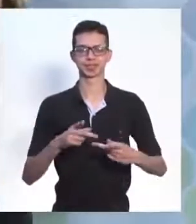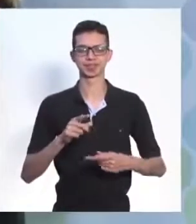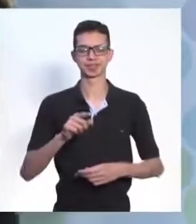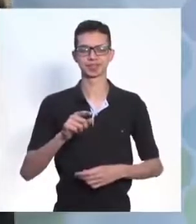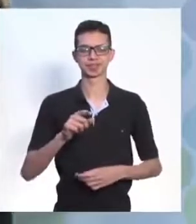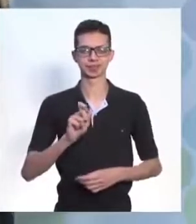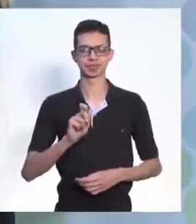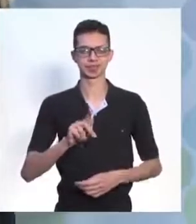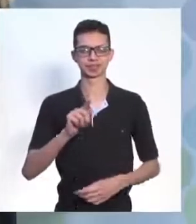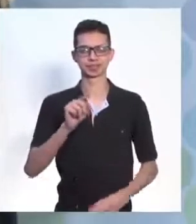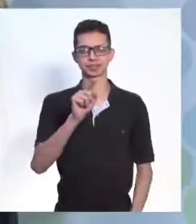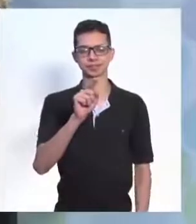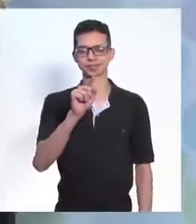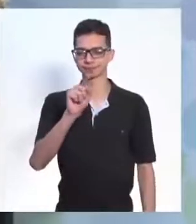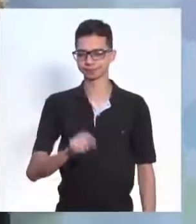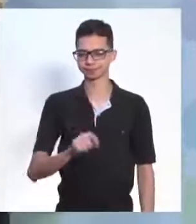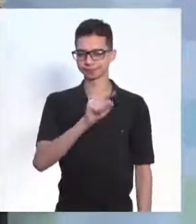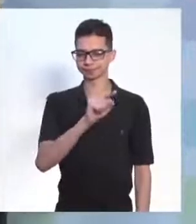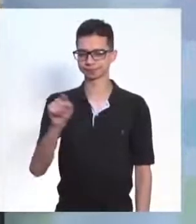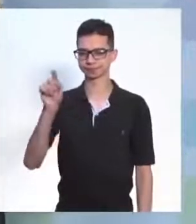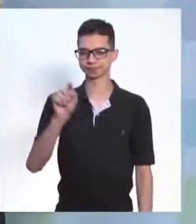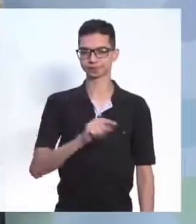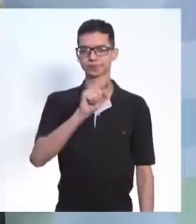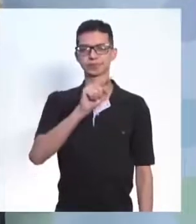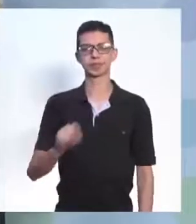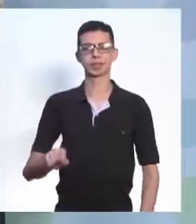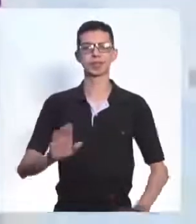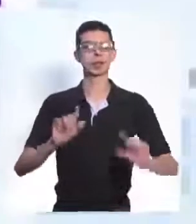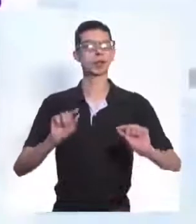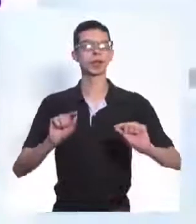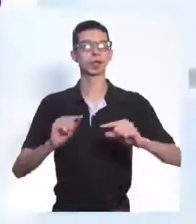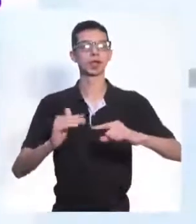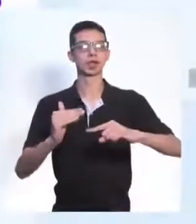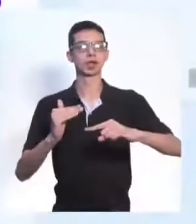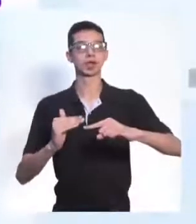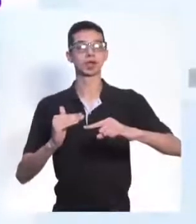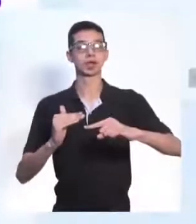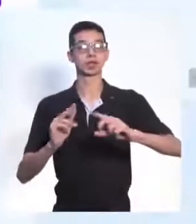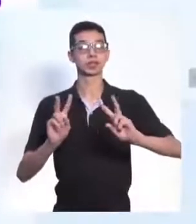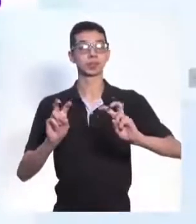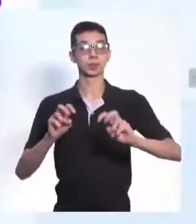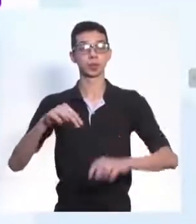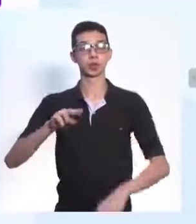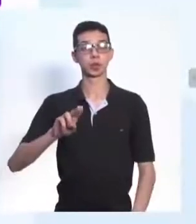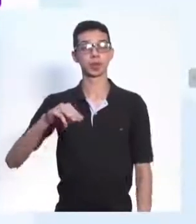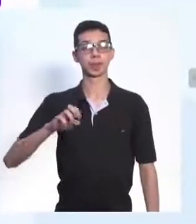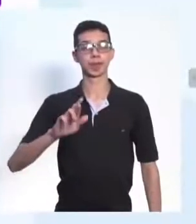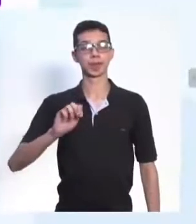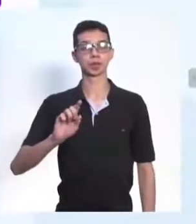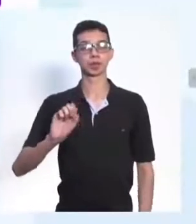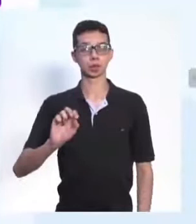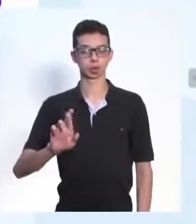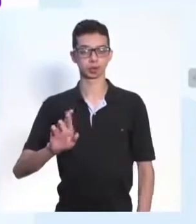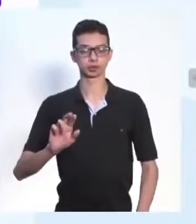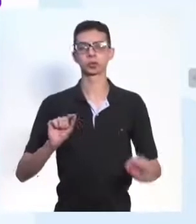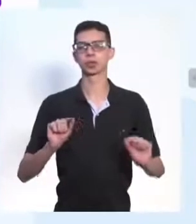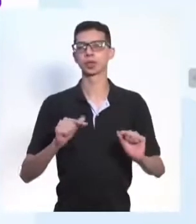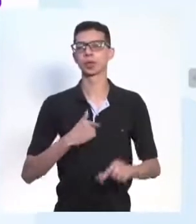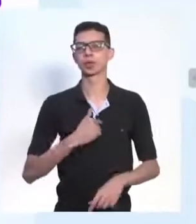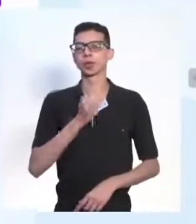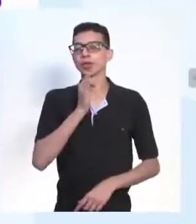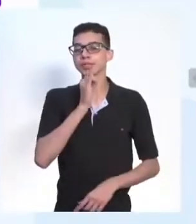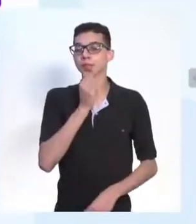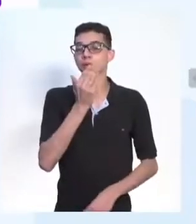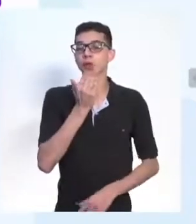E o numerador é a parte que eu comi ou que foram